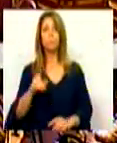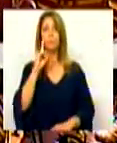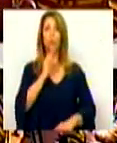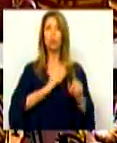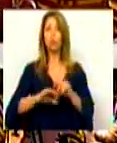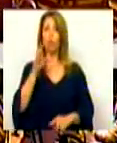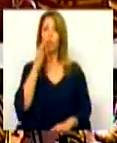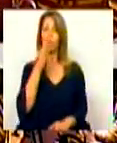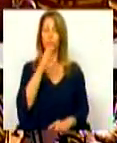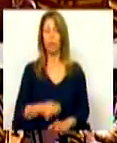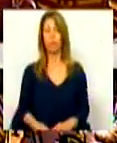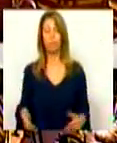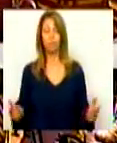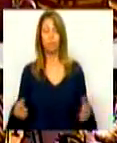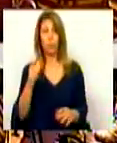Deputada,